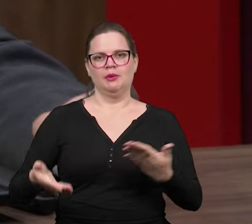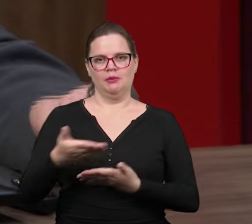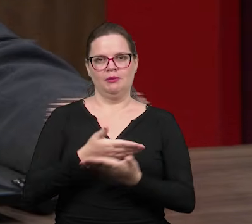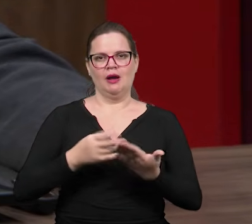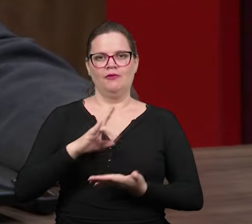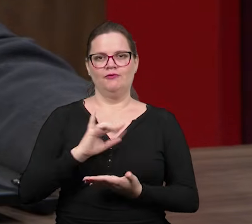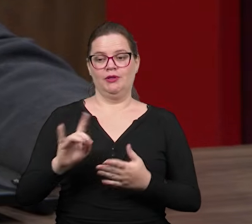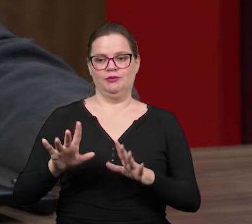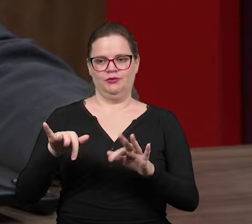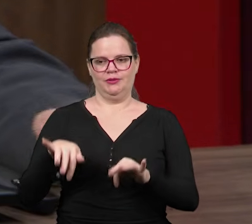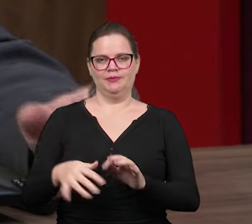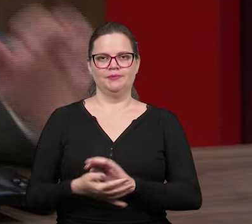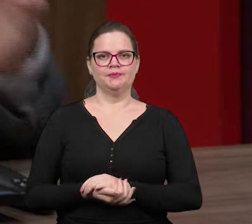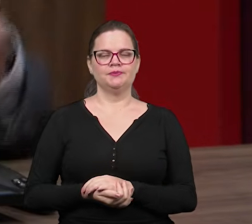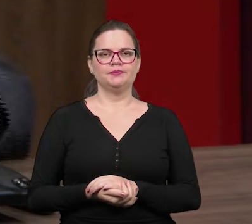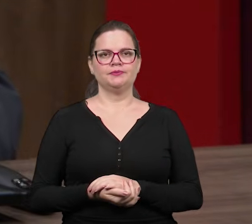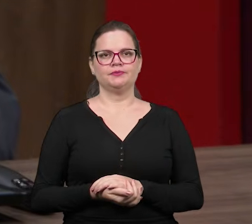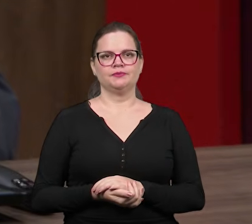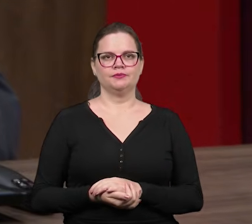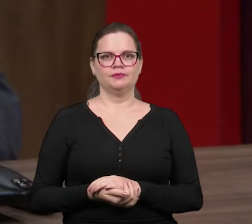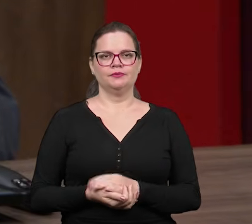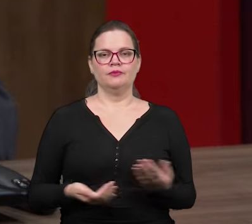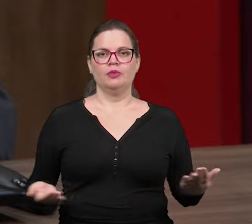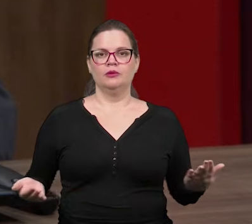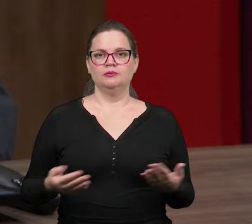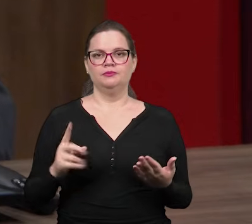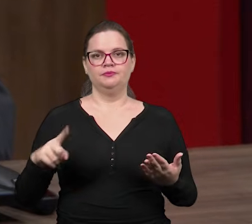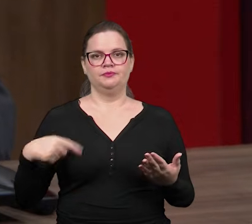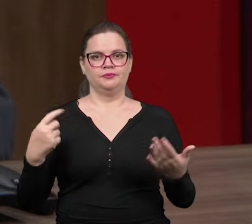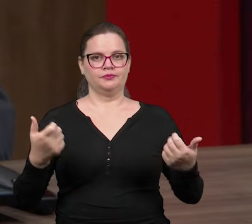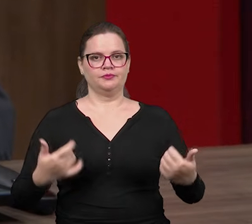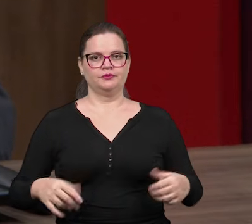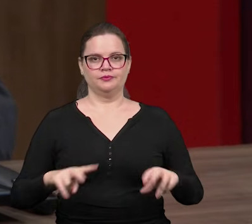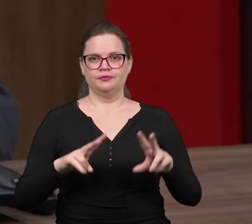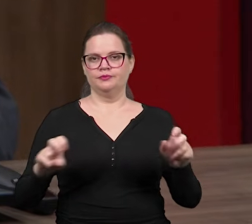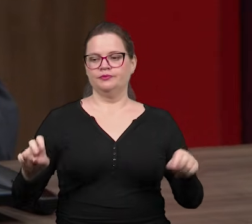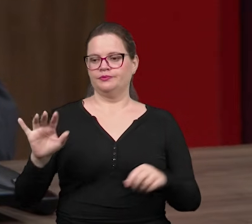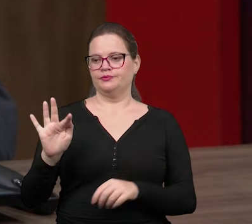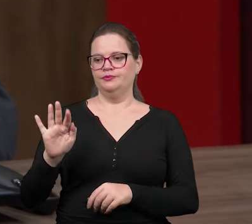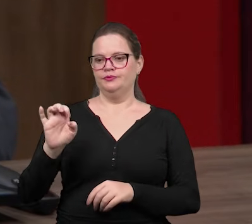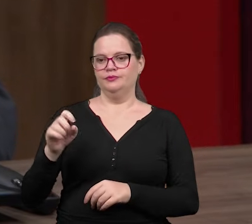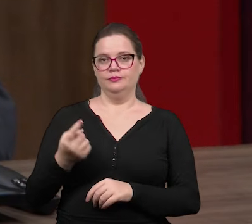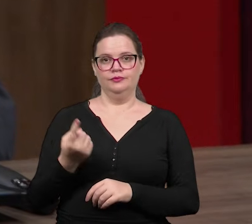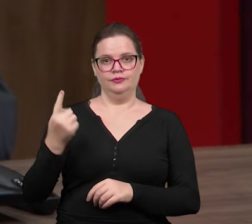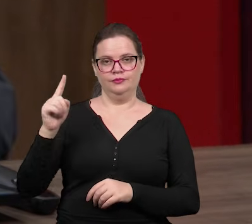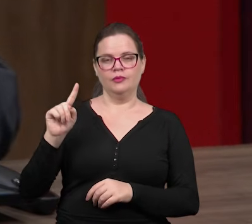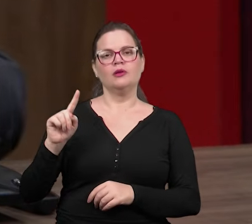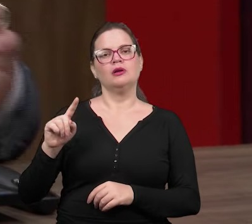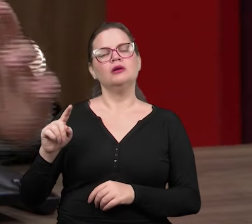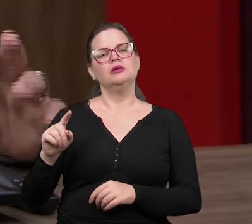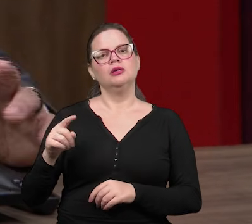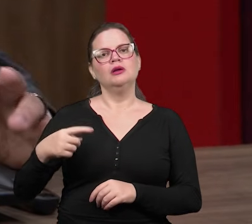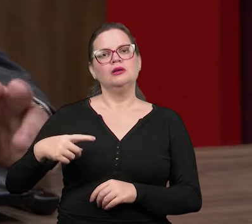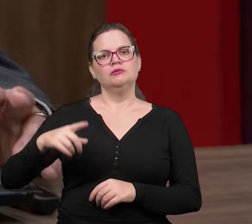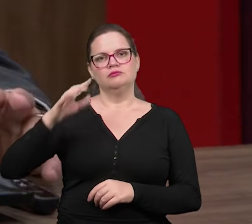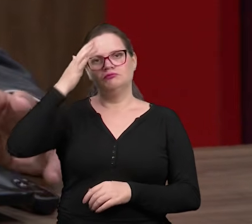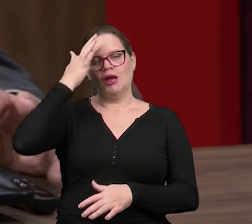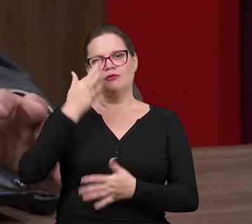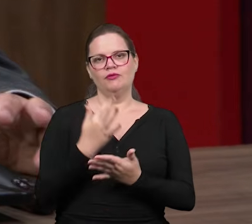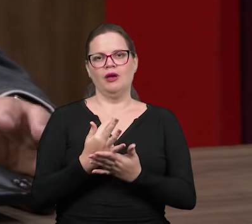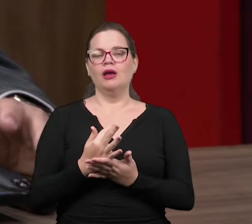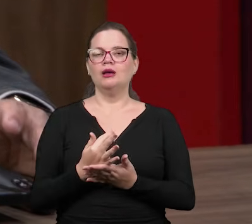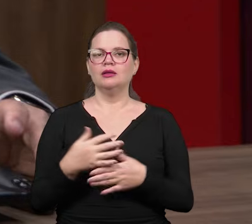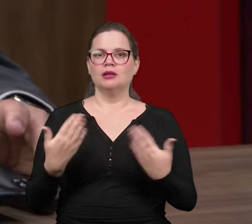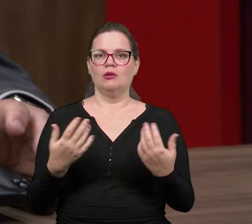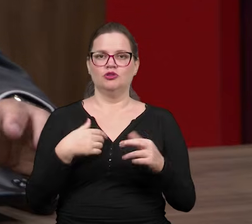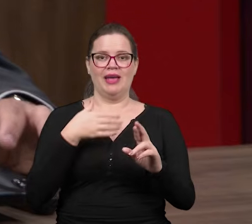logo ao final desse episódio. Nesse episódio, pastor, nós vamos falar um pouco sobre a fé. E aqui é bom, para nortear todos esses episódios que vamos